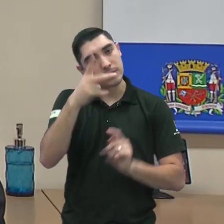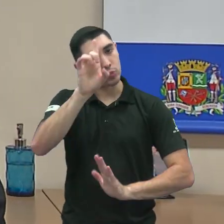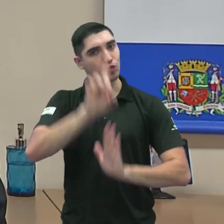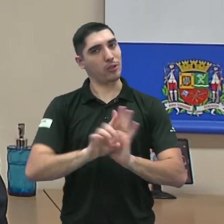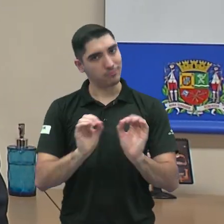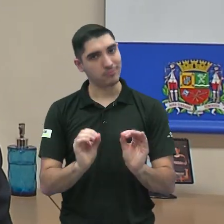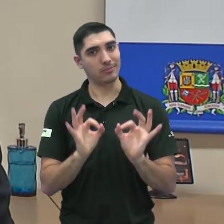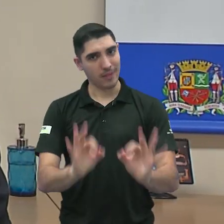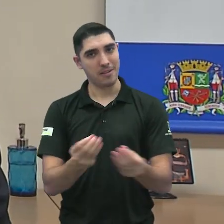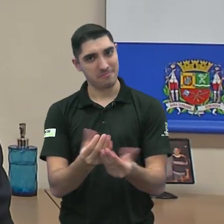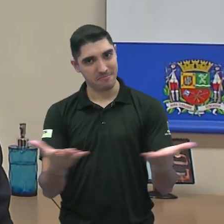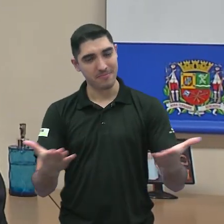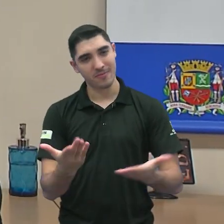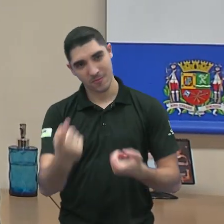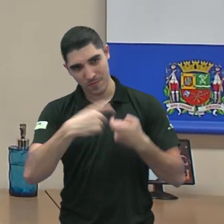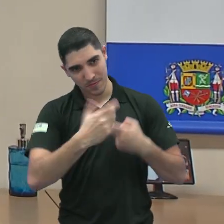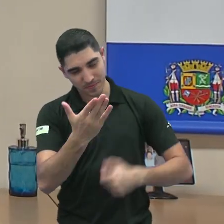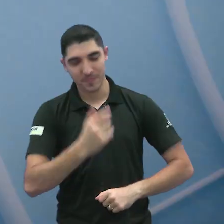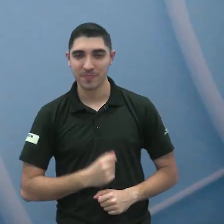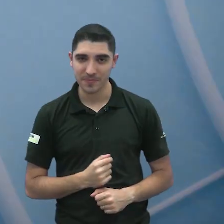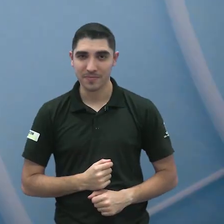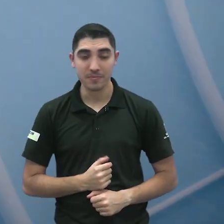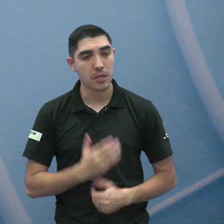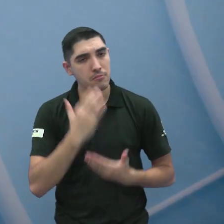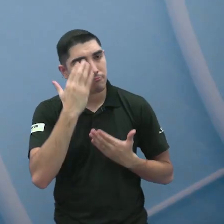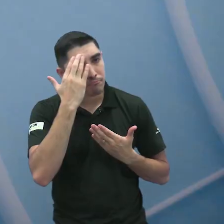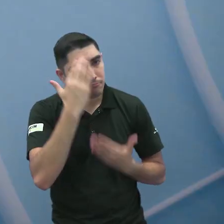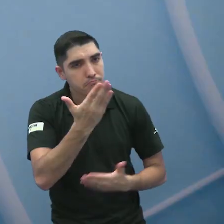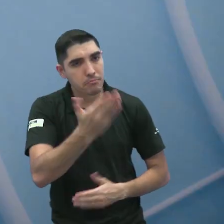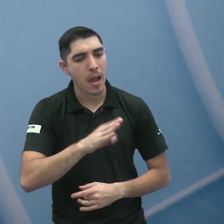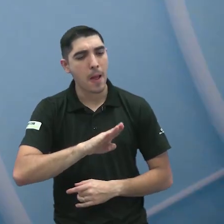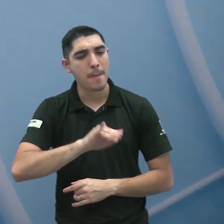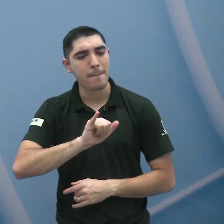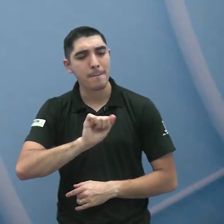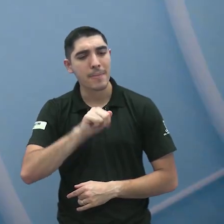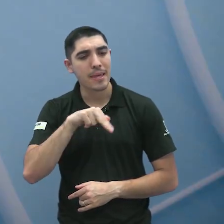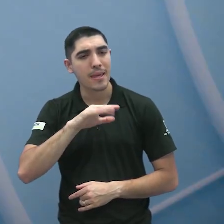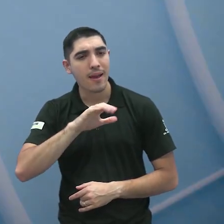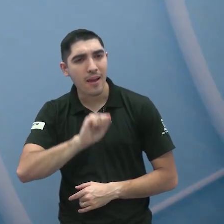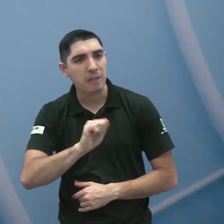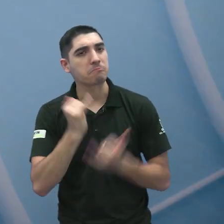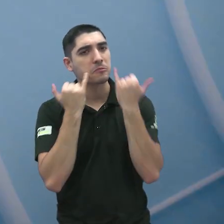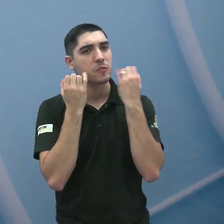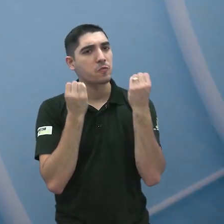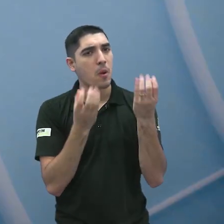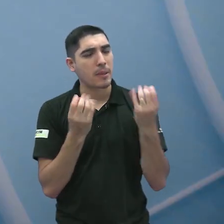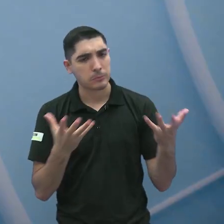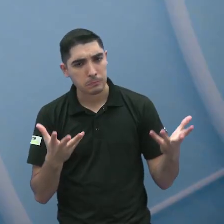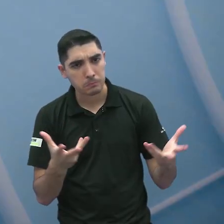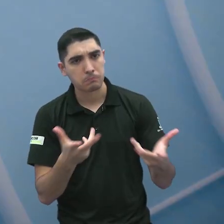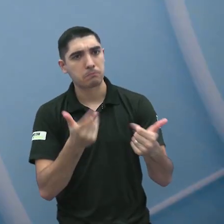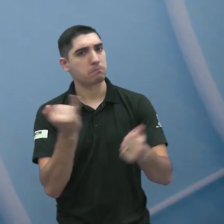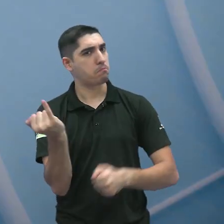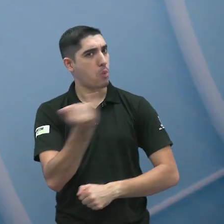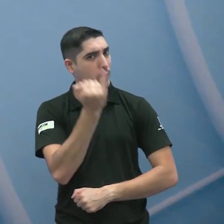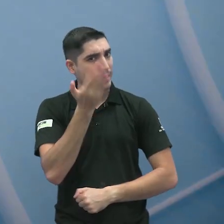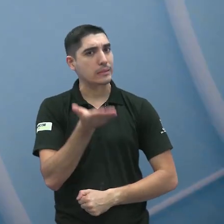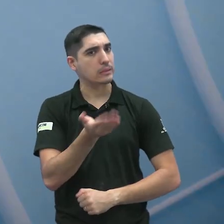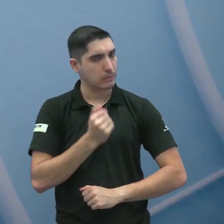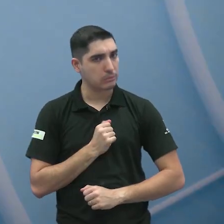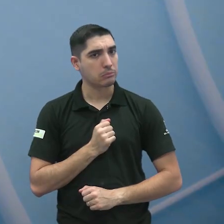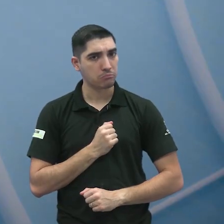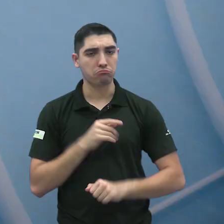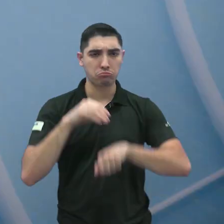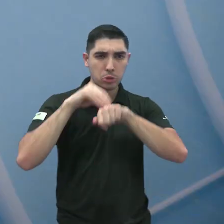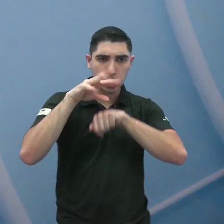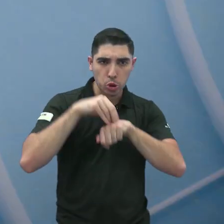direitos garantidos. É com você, Rafa. Legal, Bianca. Muito obrigado pelas suas informações. Importante, né, gente, esse